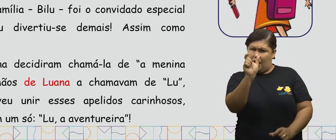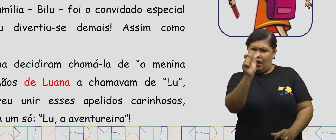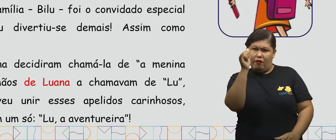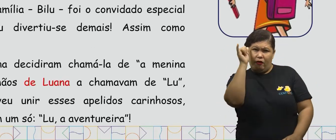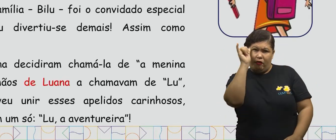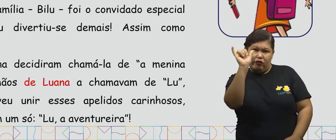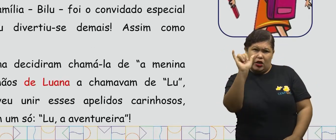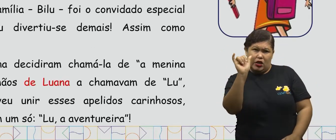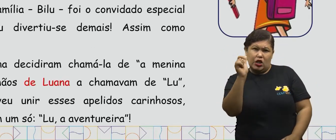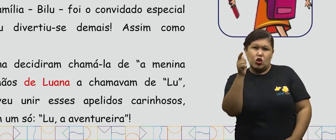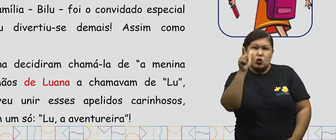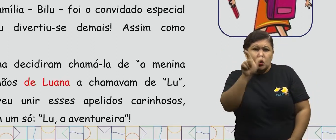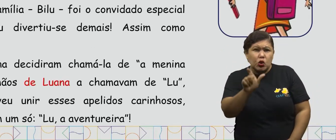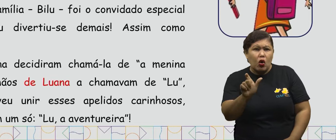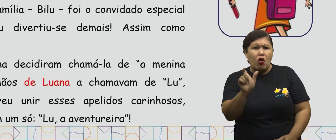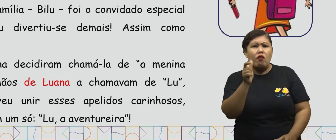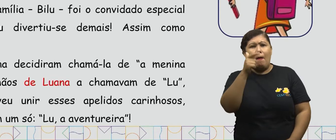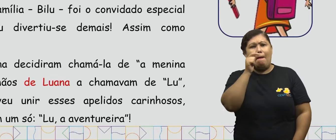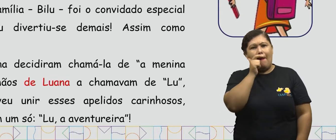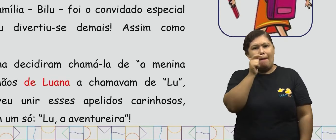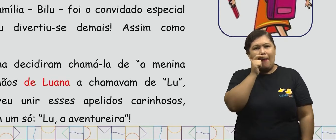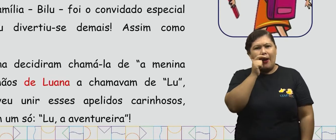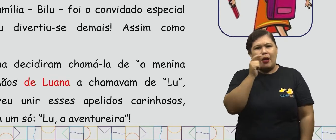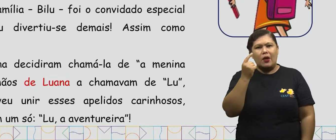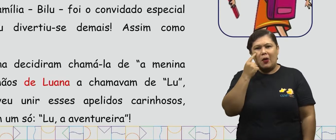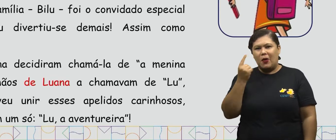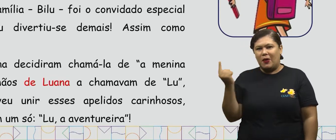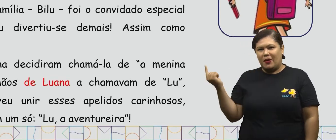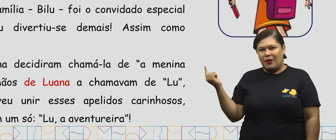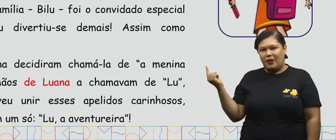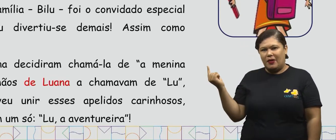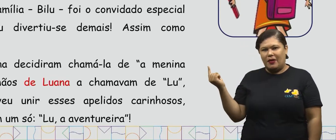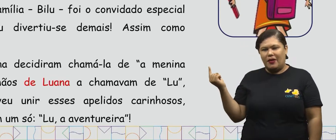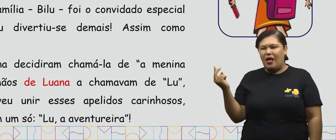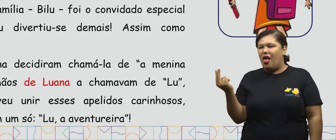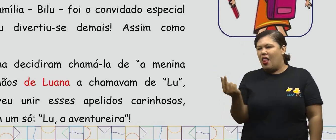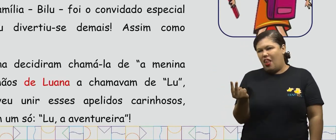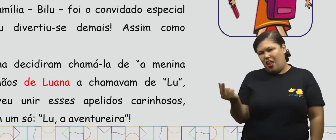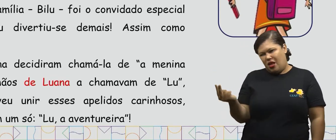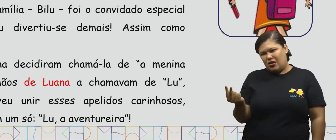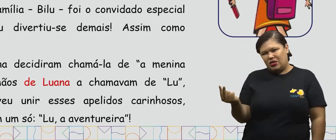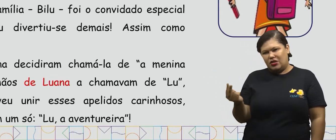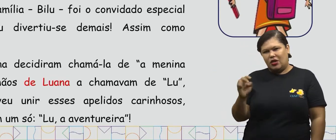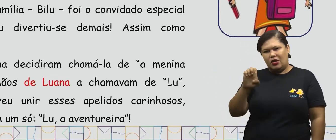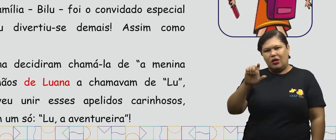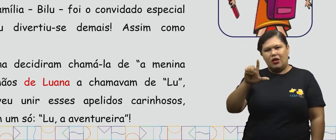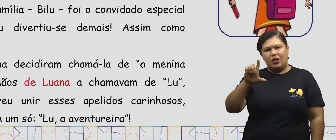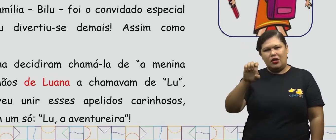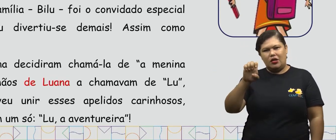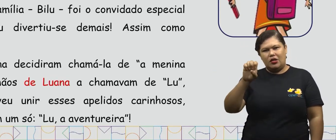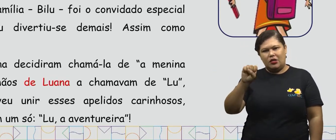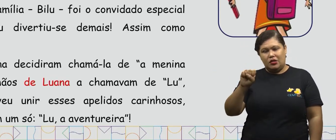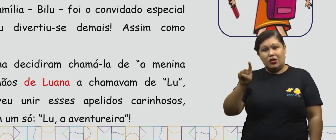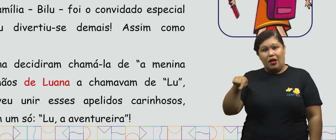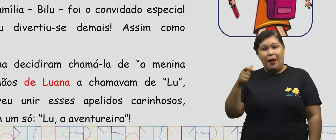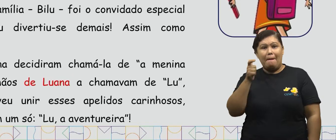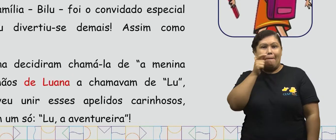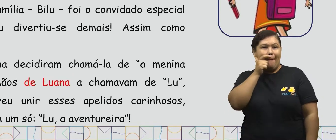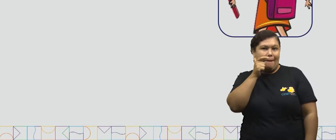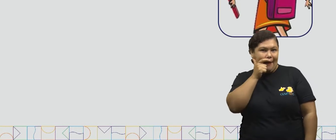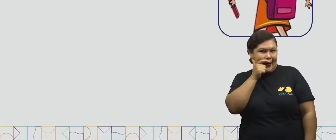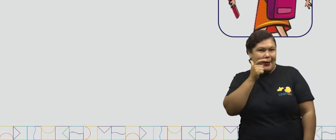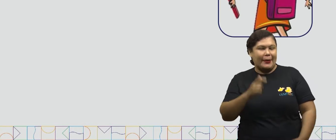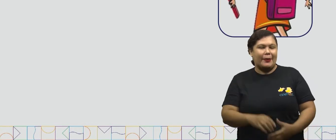evita repetir os pais de Luana. É a palavra eles. Eles quem? Eles, os pais de